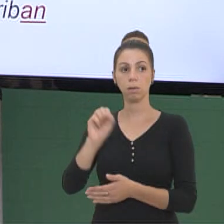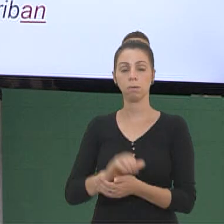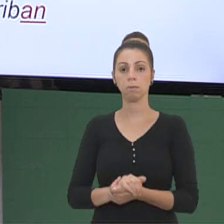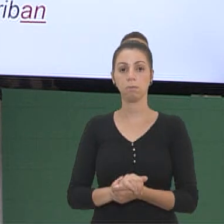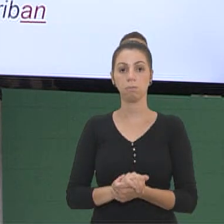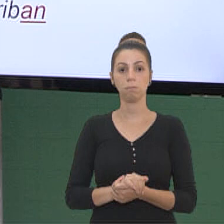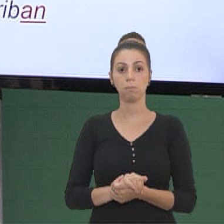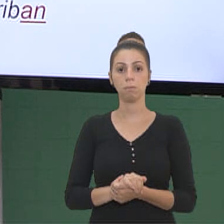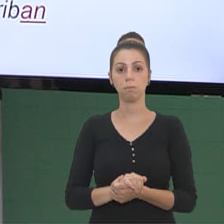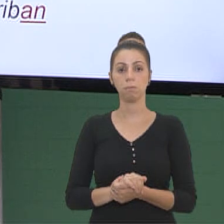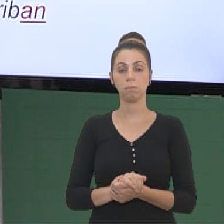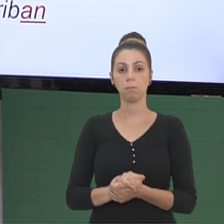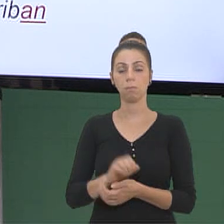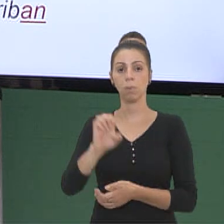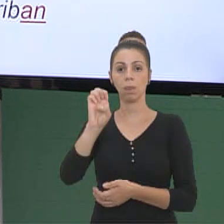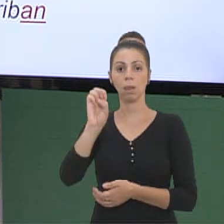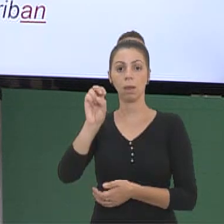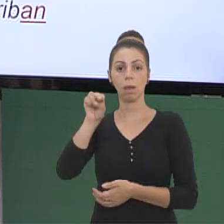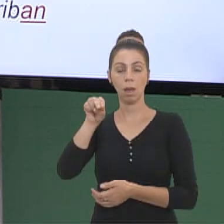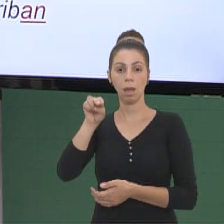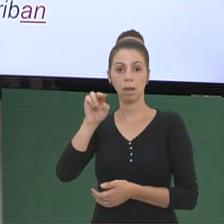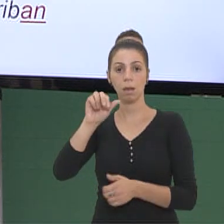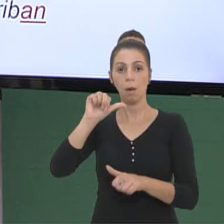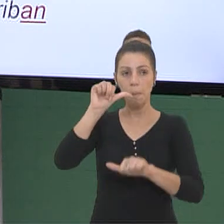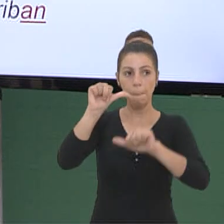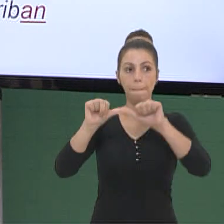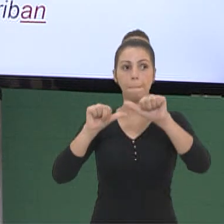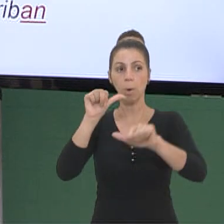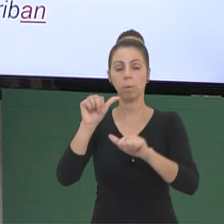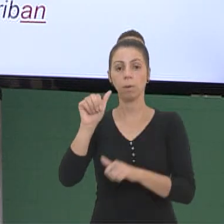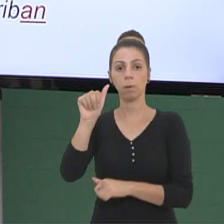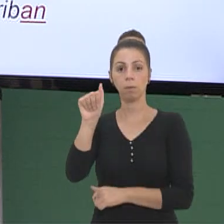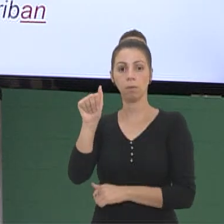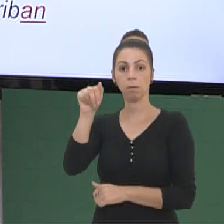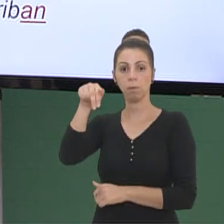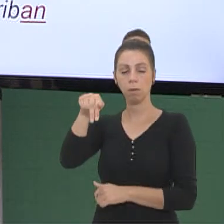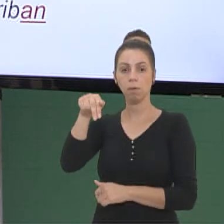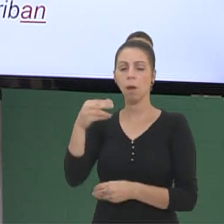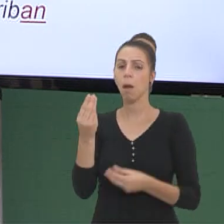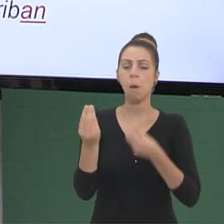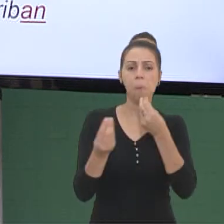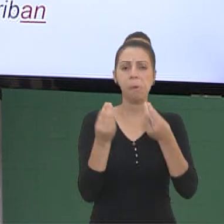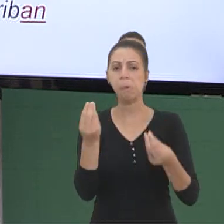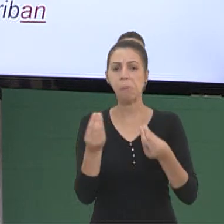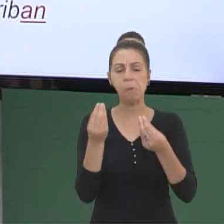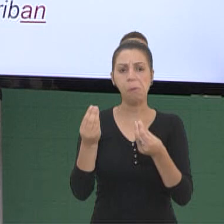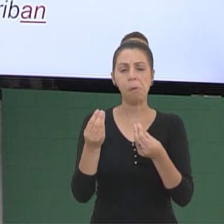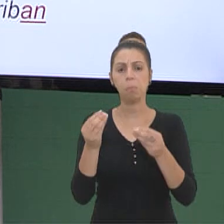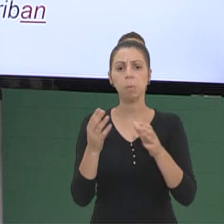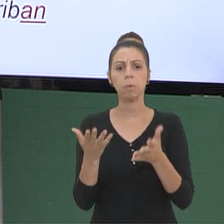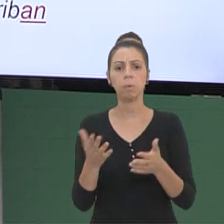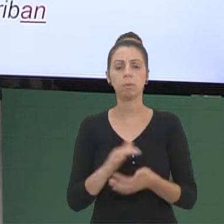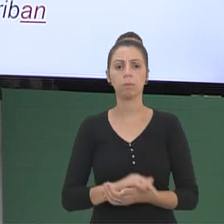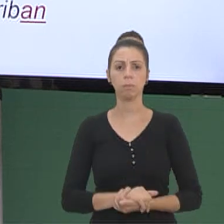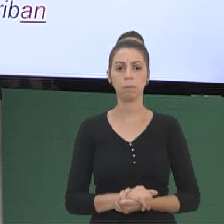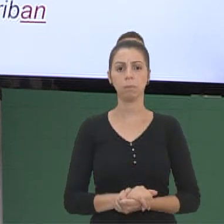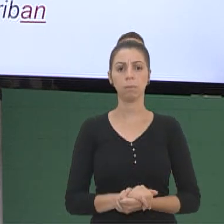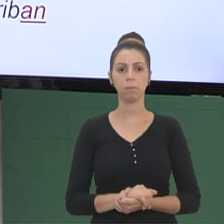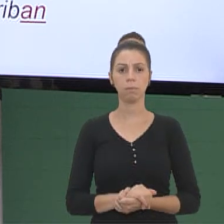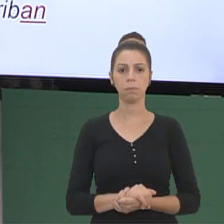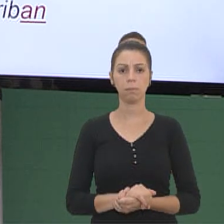era en e agora an. Então, como que fica, professor? Olha aqui, no exemplo do